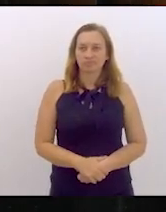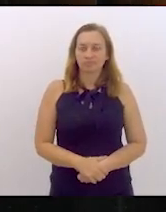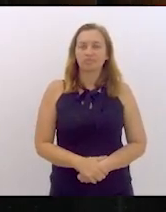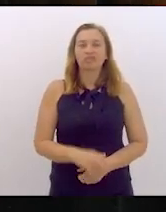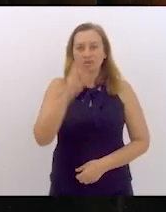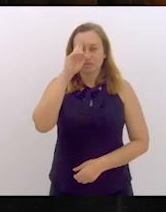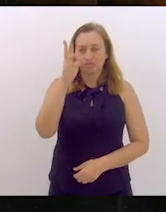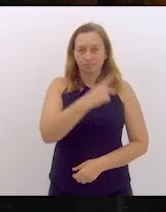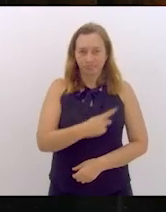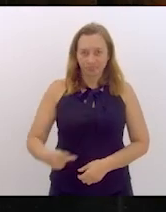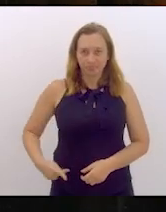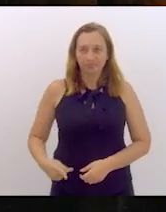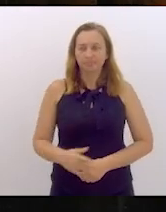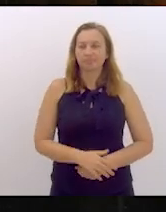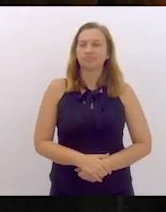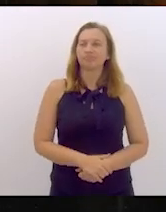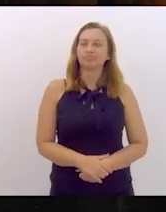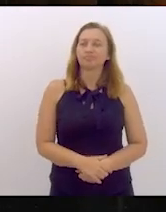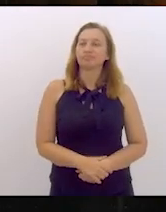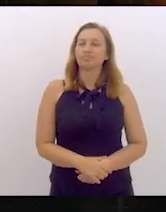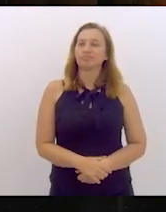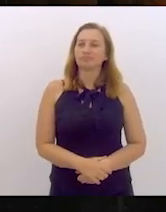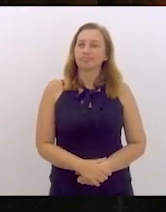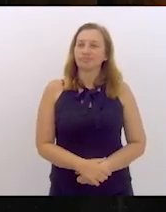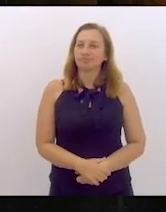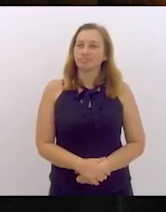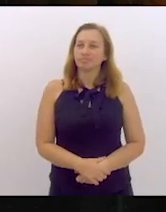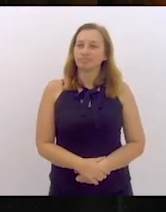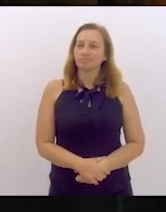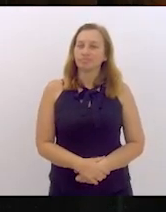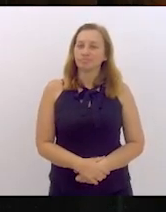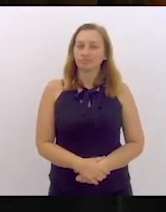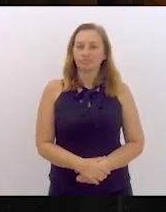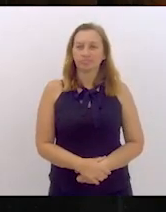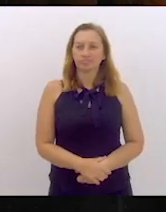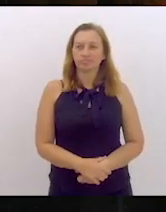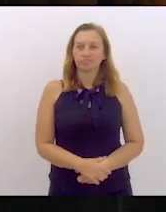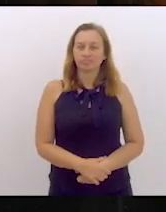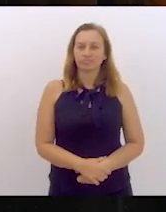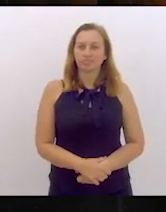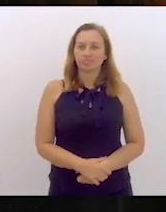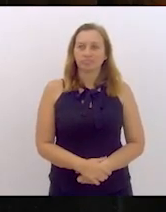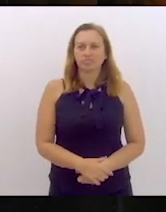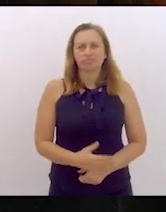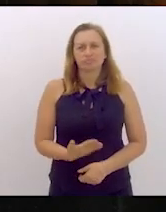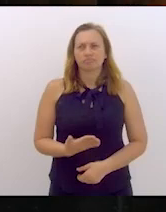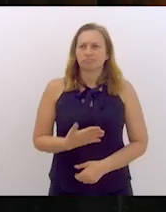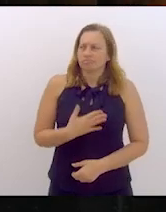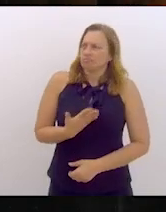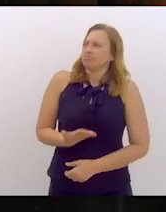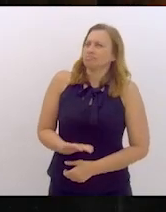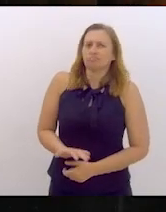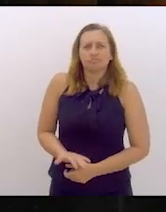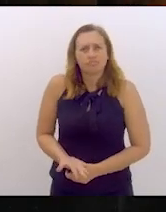o show presidente nós fomos surpreendido